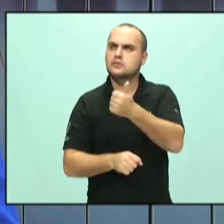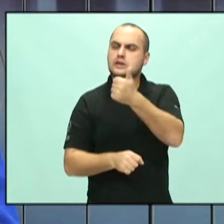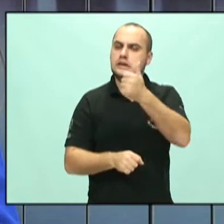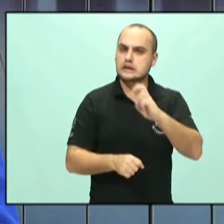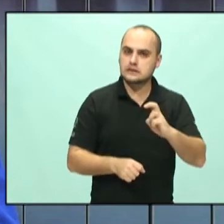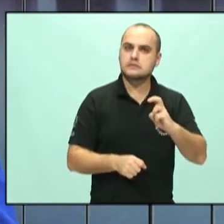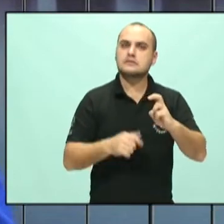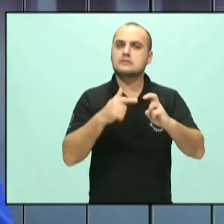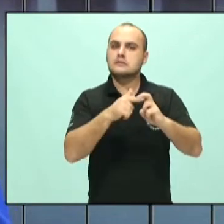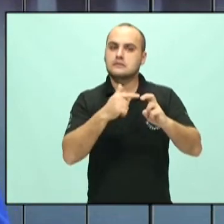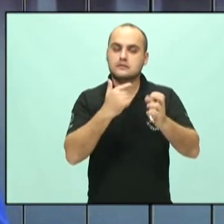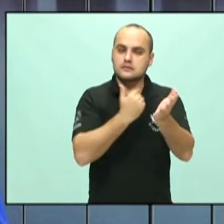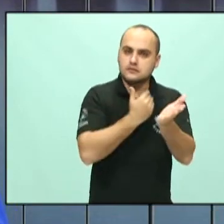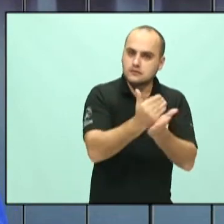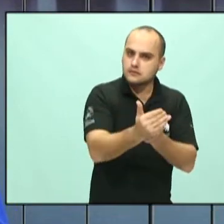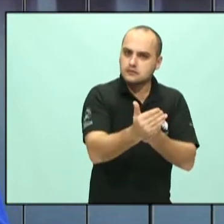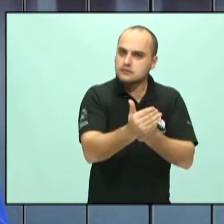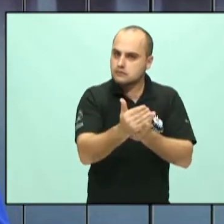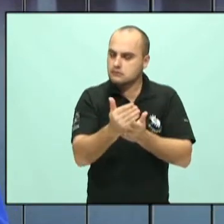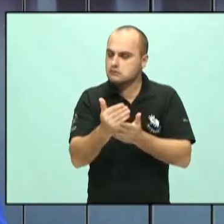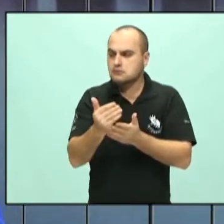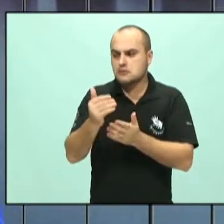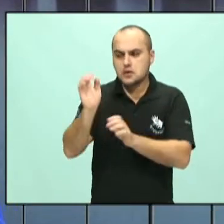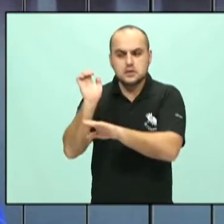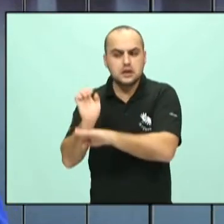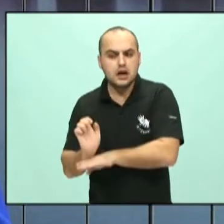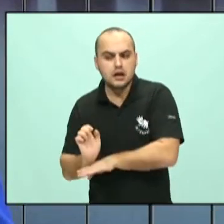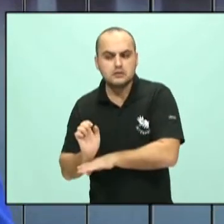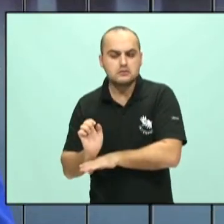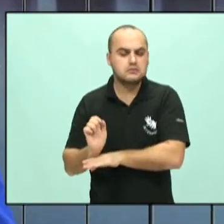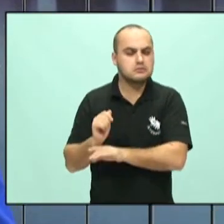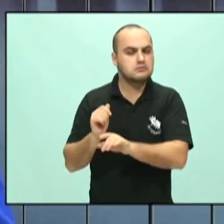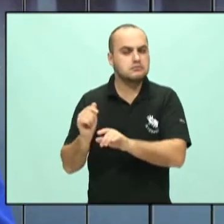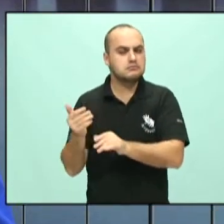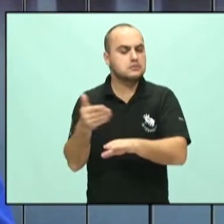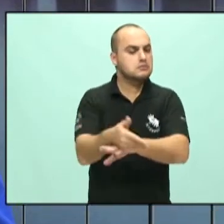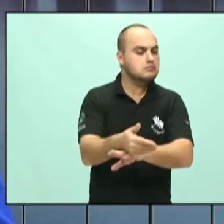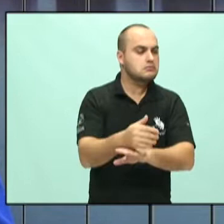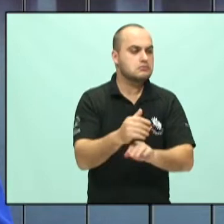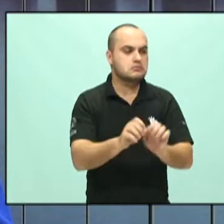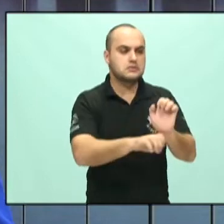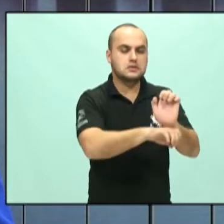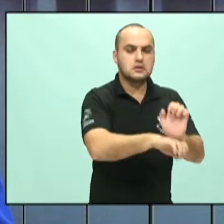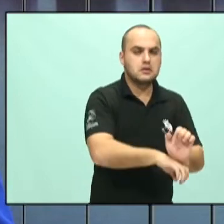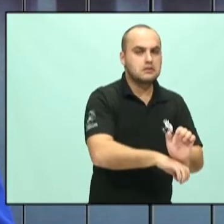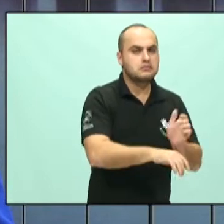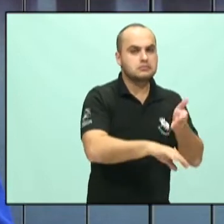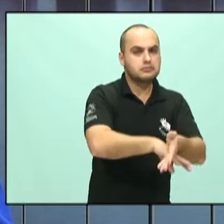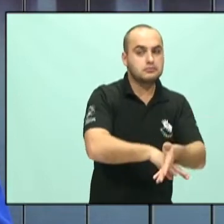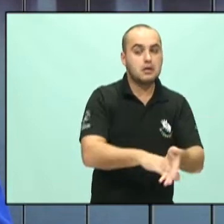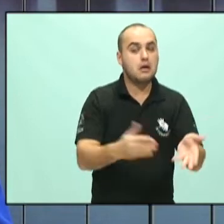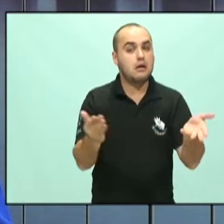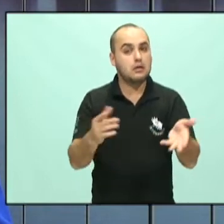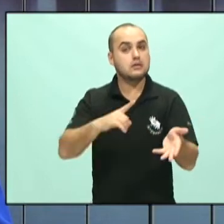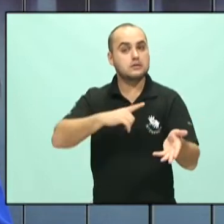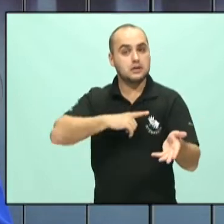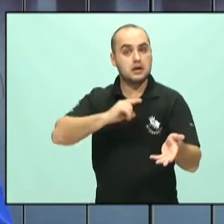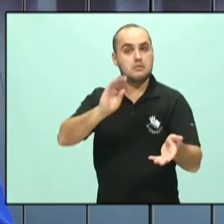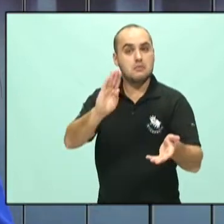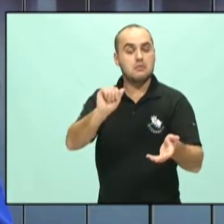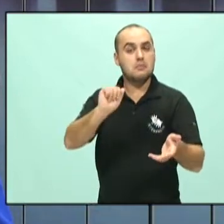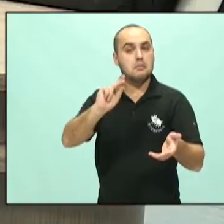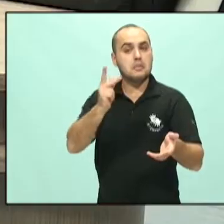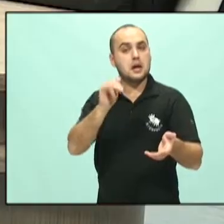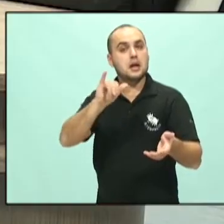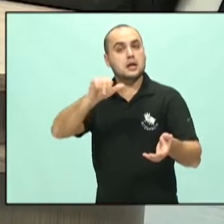começou com pequenas participações de um estado aqui, outro estado ali, e agora a gente tem participantes da Bahia, a gente tem de São Paulo, do Rio de